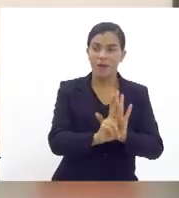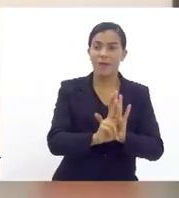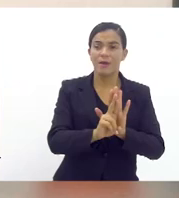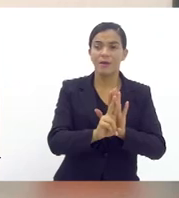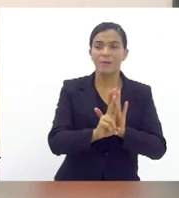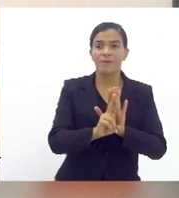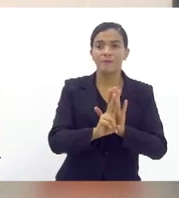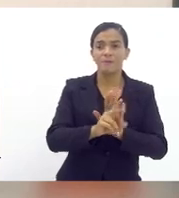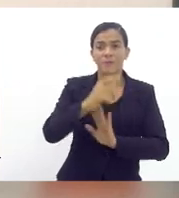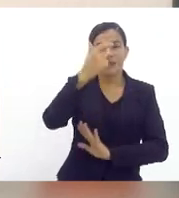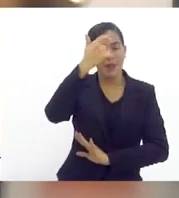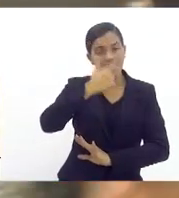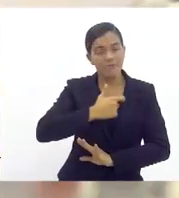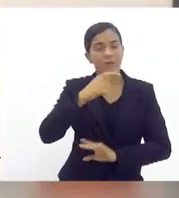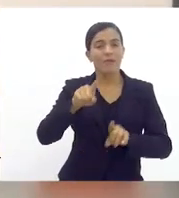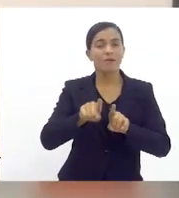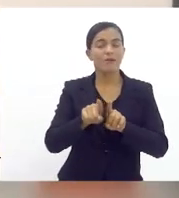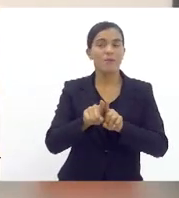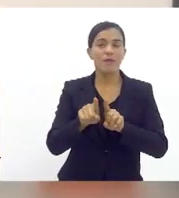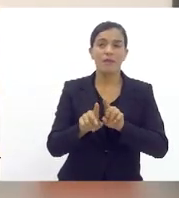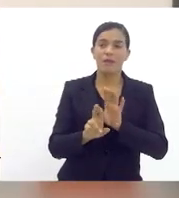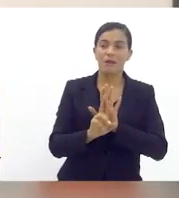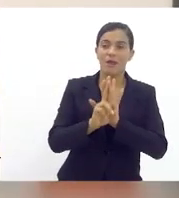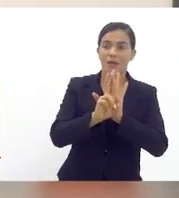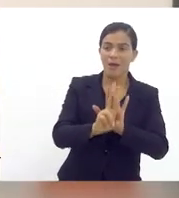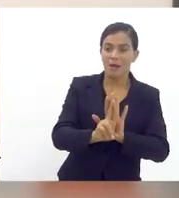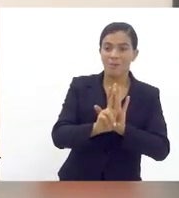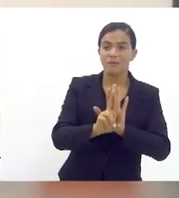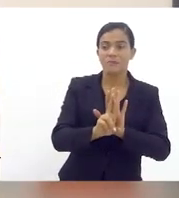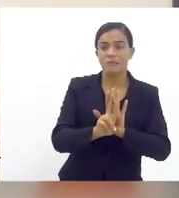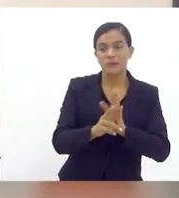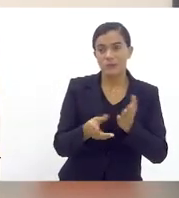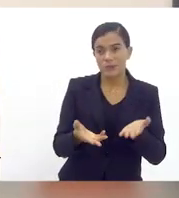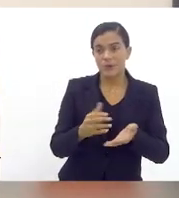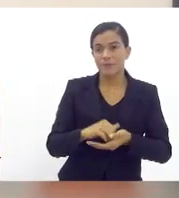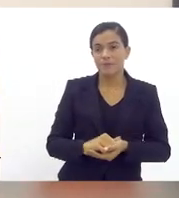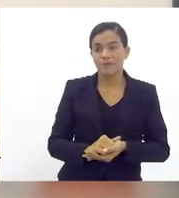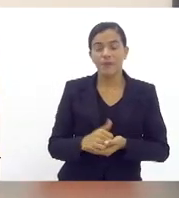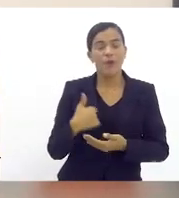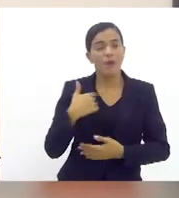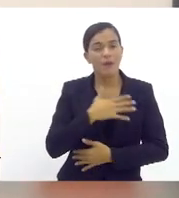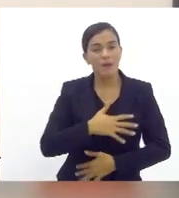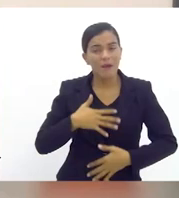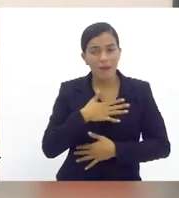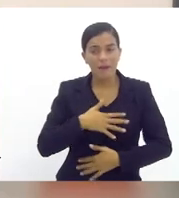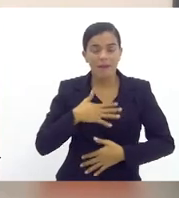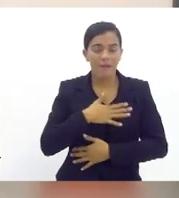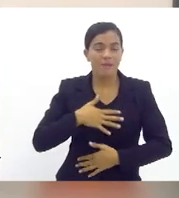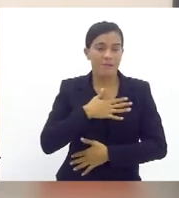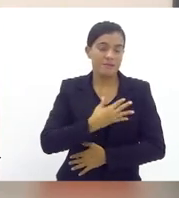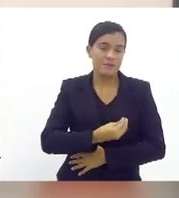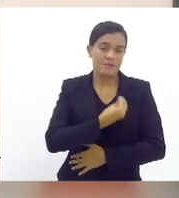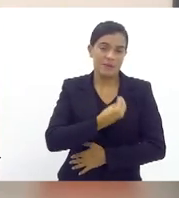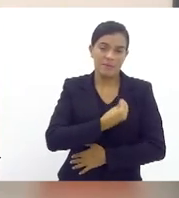E está aqui sendo representado. Eu queria agradecer a presença também